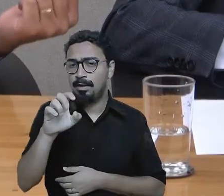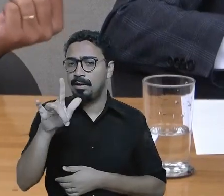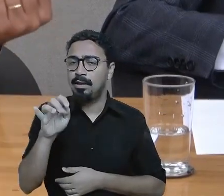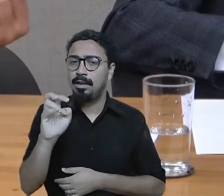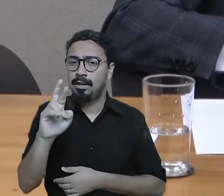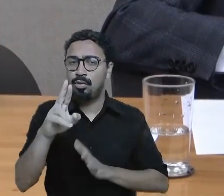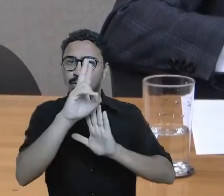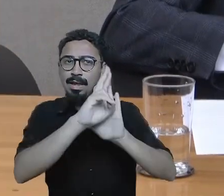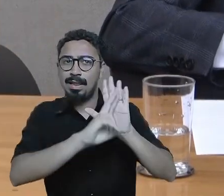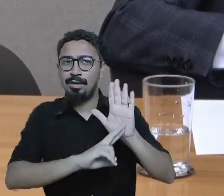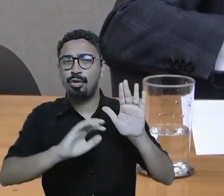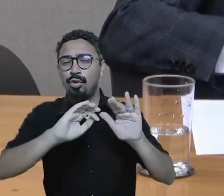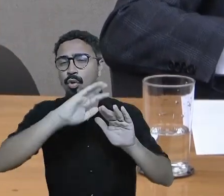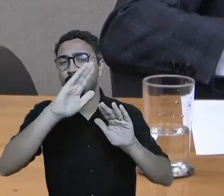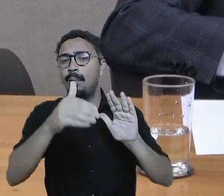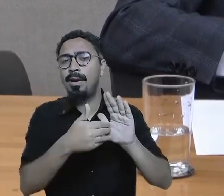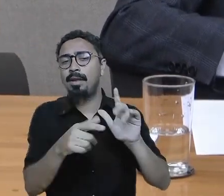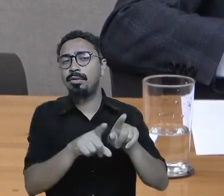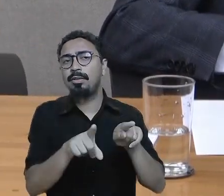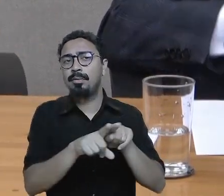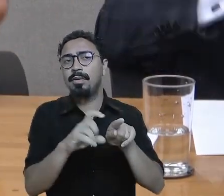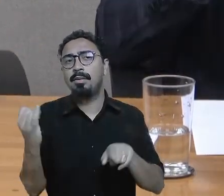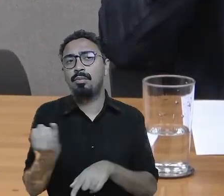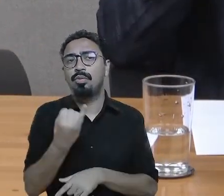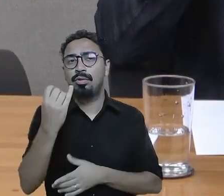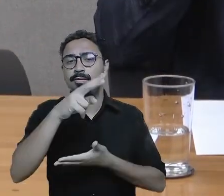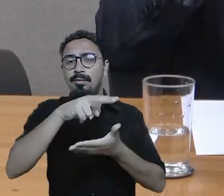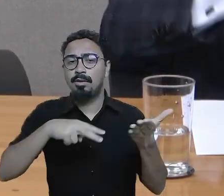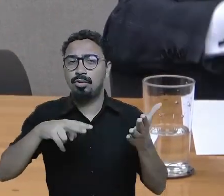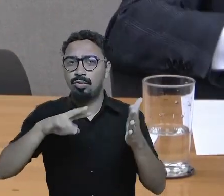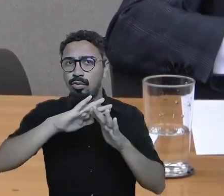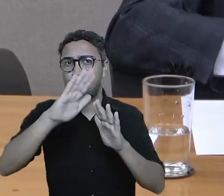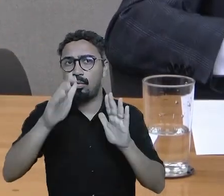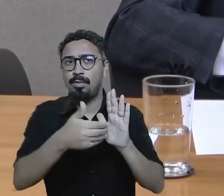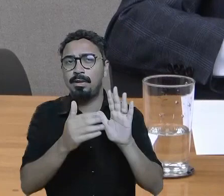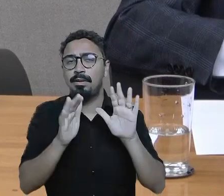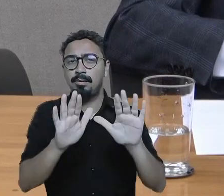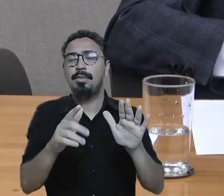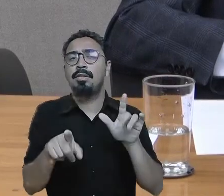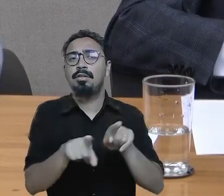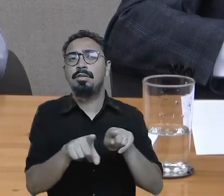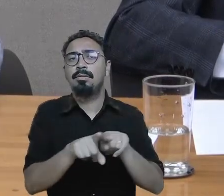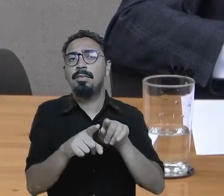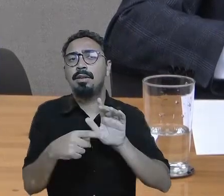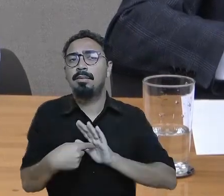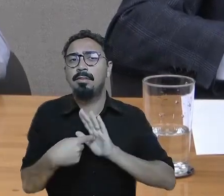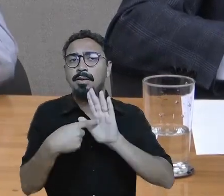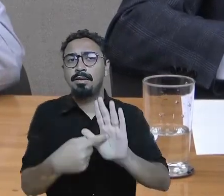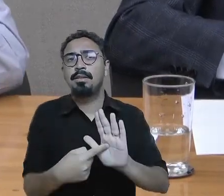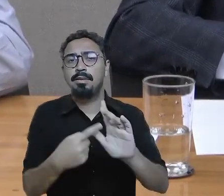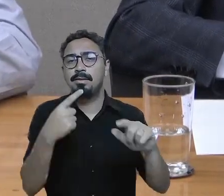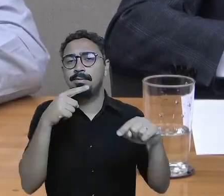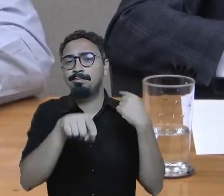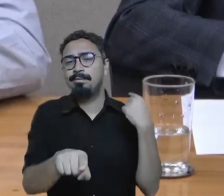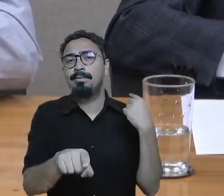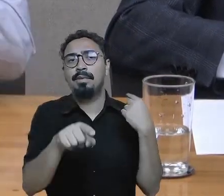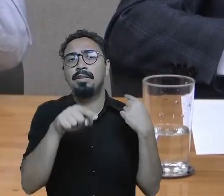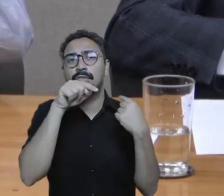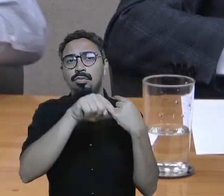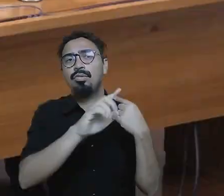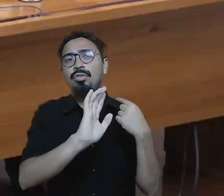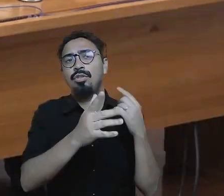que eu acho que foi importante inclusive Deputado a leitura desse relatório completo hoje mas eu gostaria de apresentar Inclusive a minha divergência em relação aquilo que foi apresentado